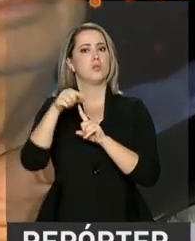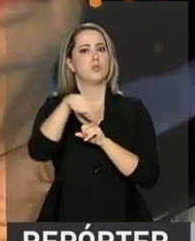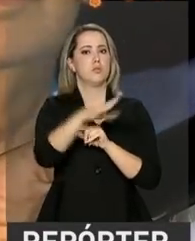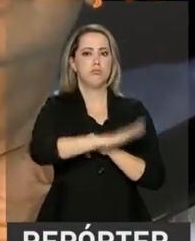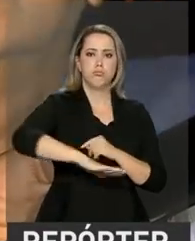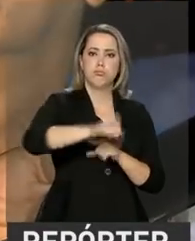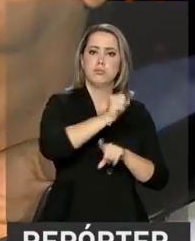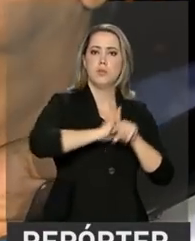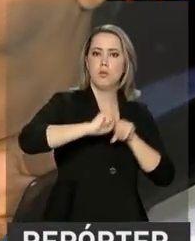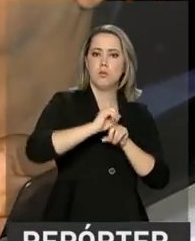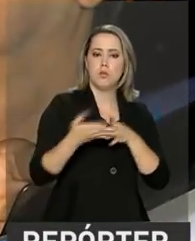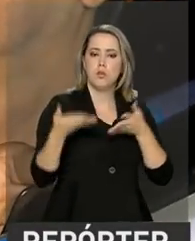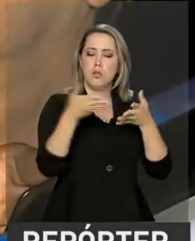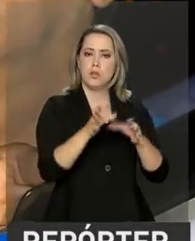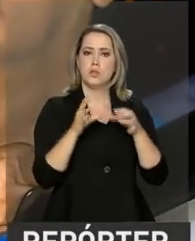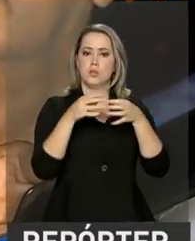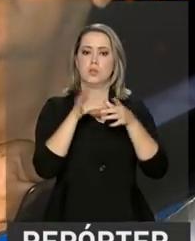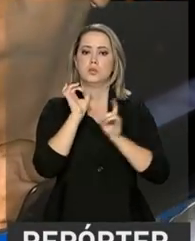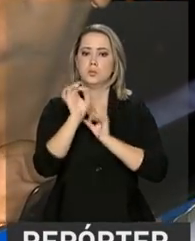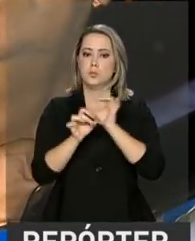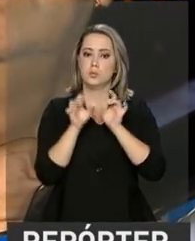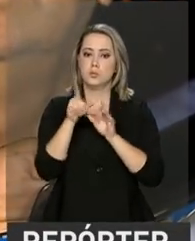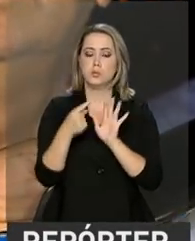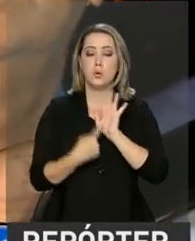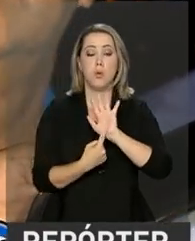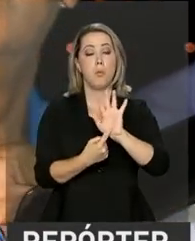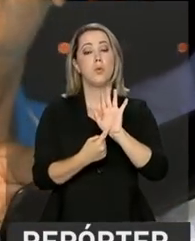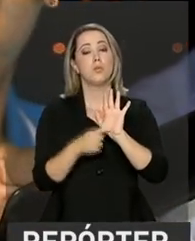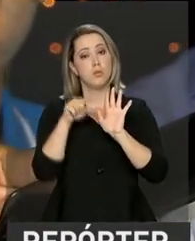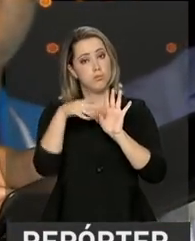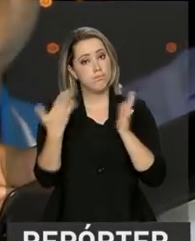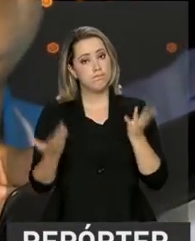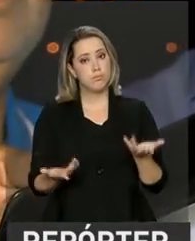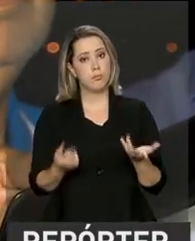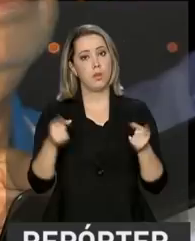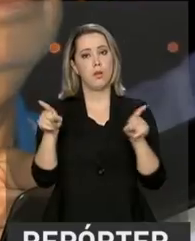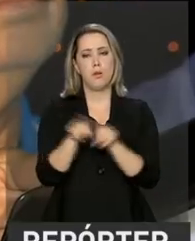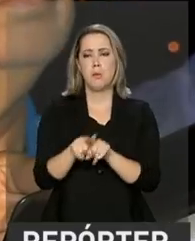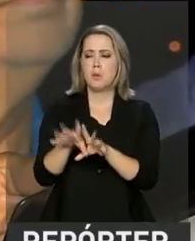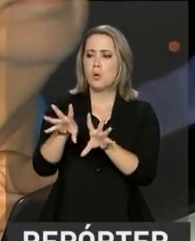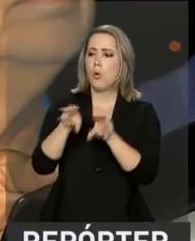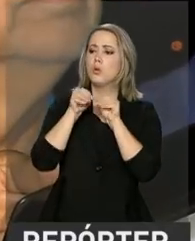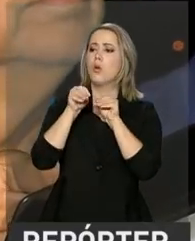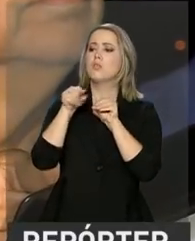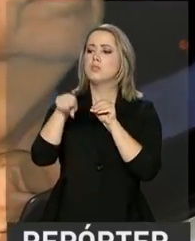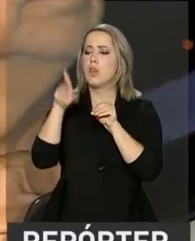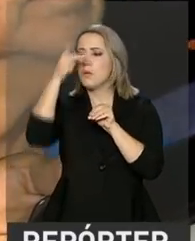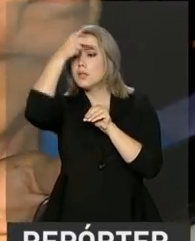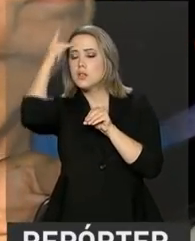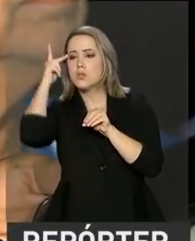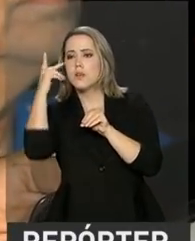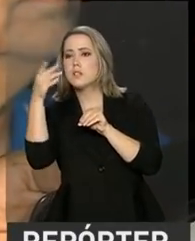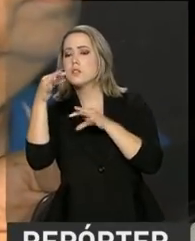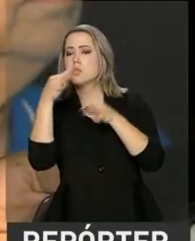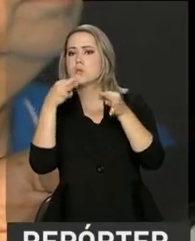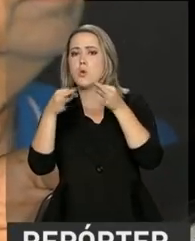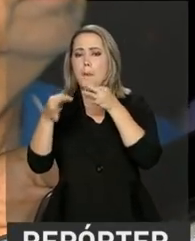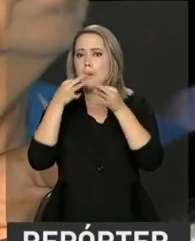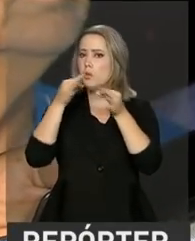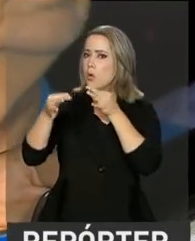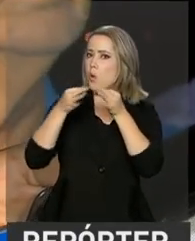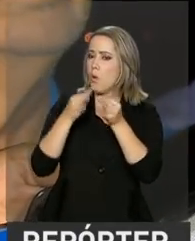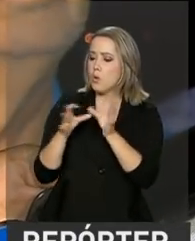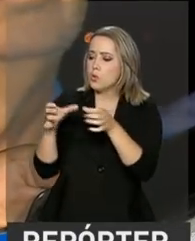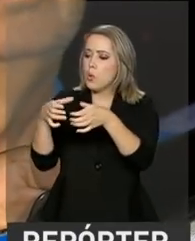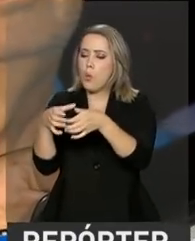foram à comissão mostrar seu ponto de vista e mesmo quando absorvemos a opinião de muitos parlamentares que trouxeram na